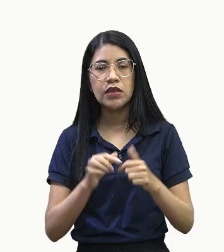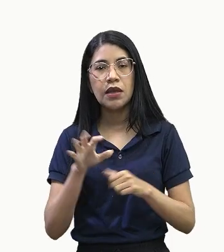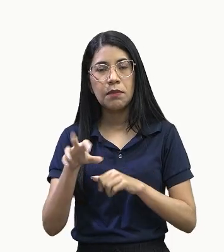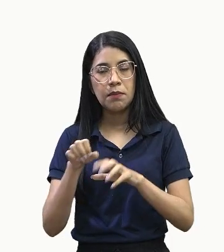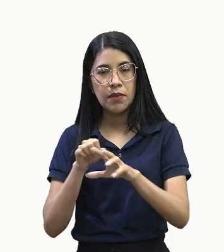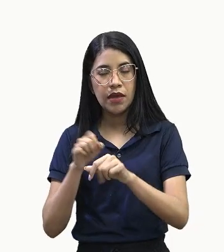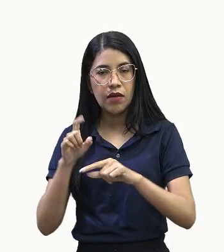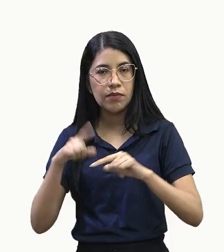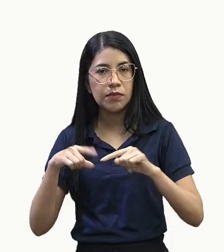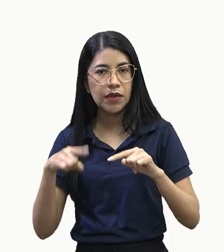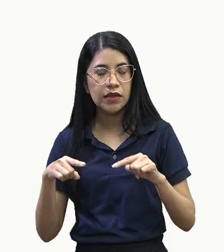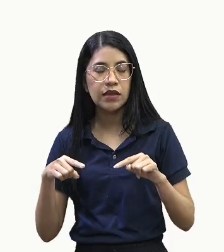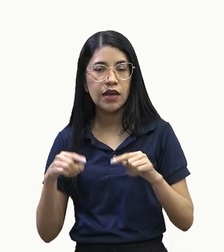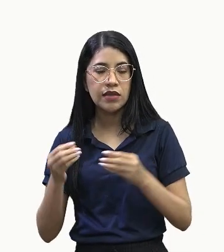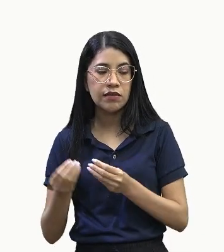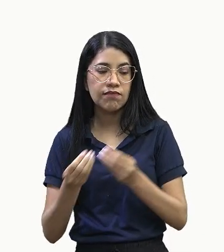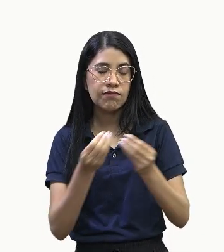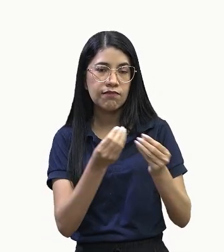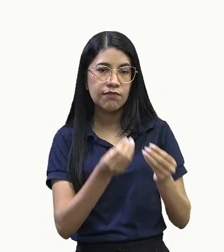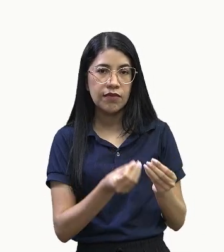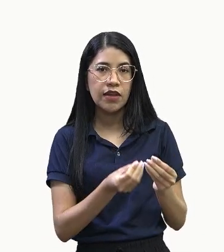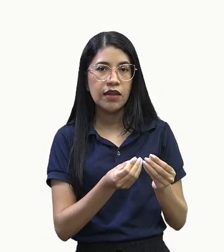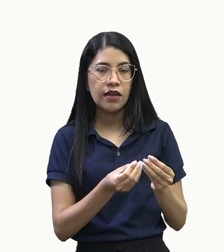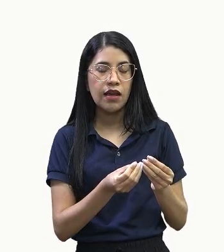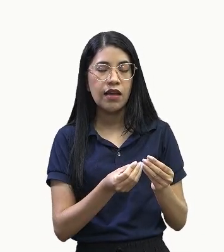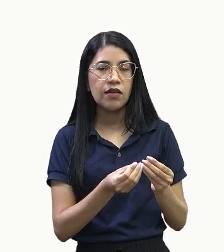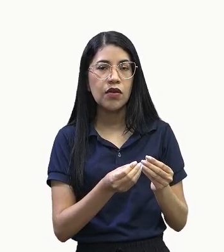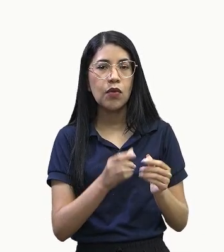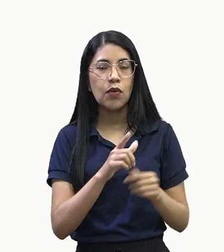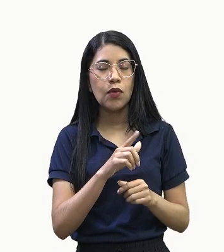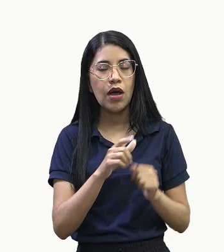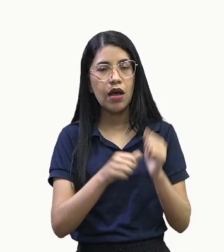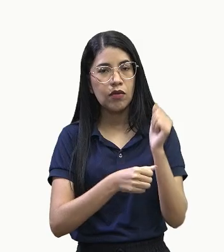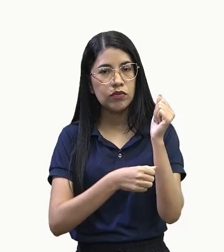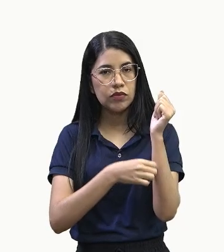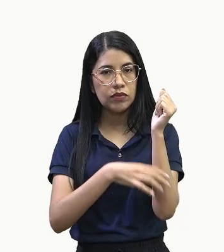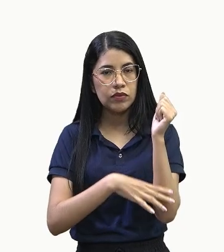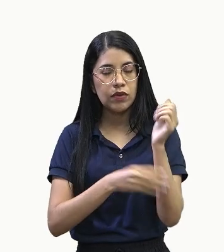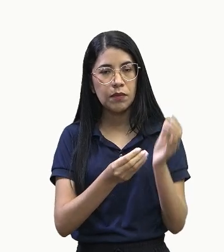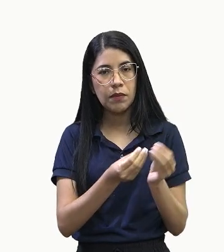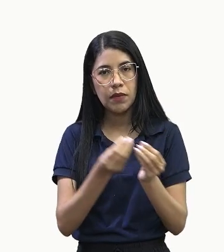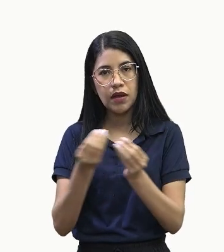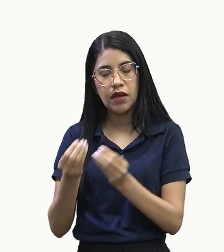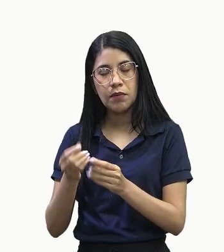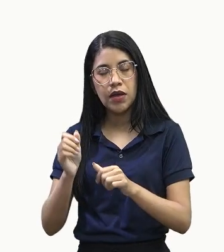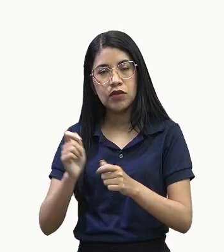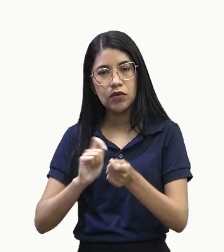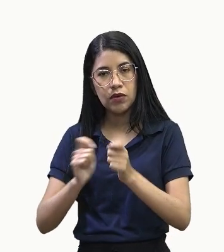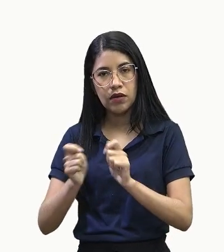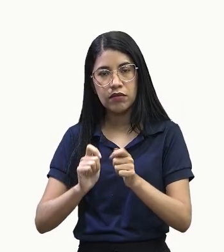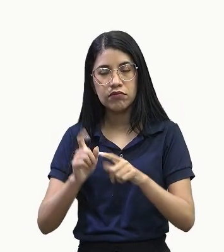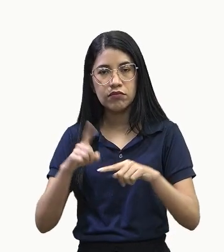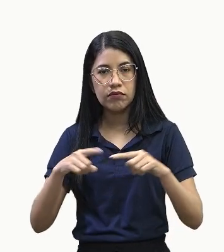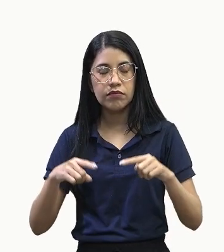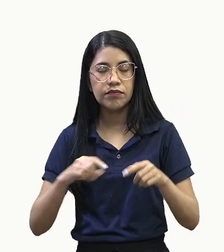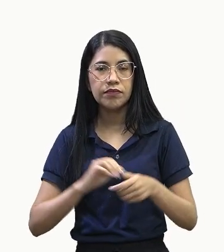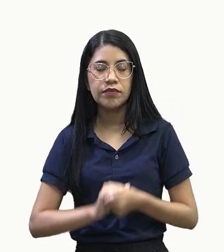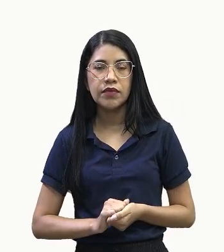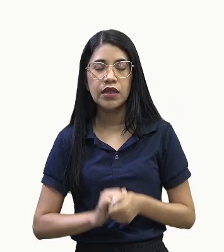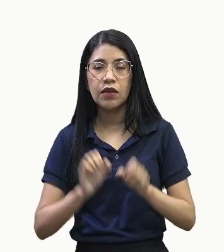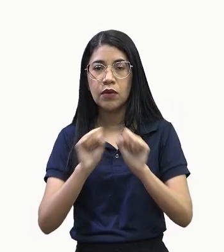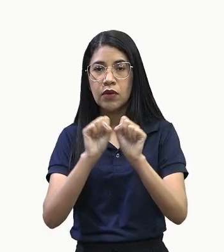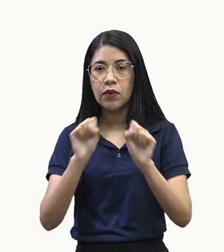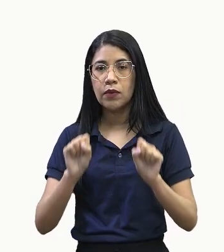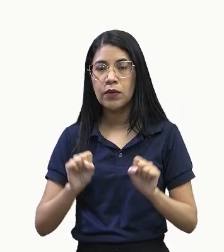do barracão e entregava o látex, a borracha, em troca da mercadoria. Isso era o